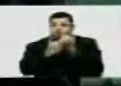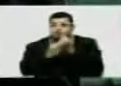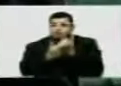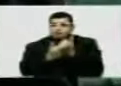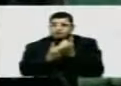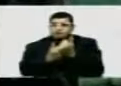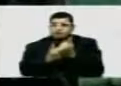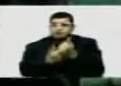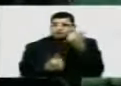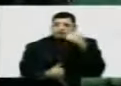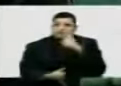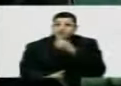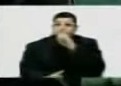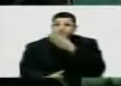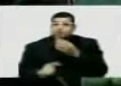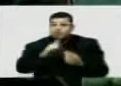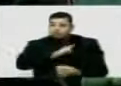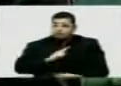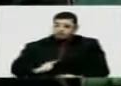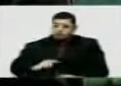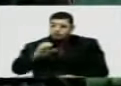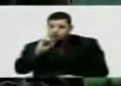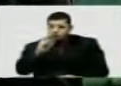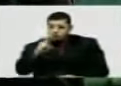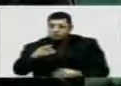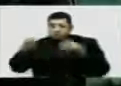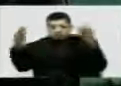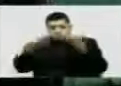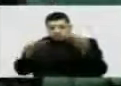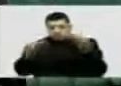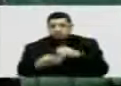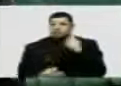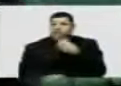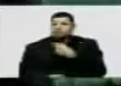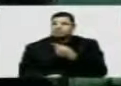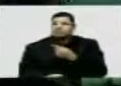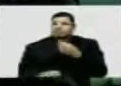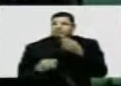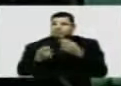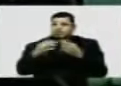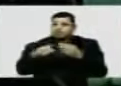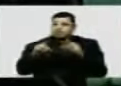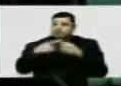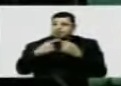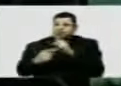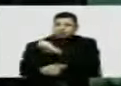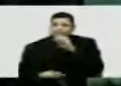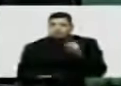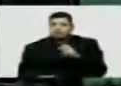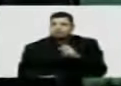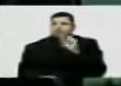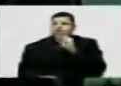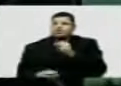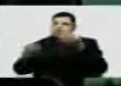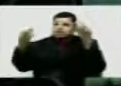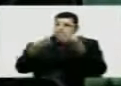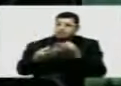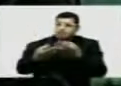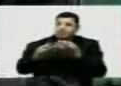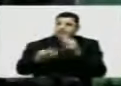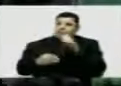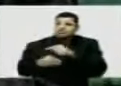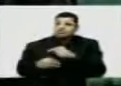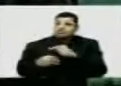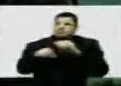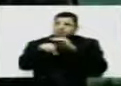substituir o polo industrial. Portanto, o governador Omar está correto, e nós somos de oposição não ao que é certo.